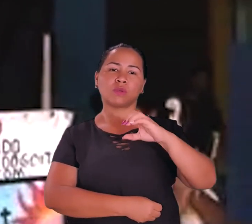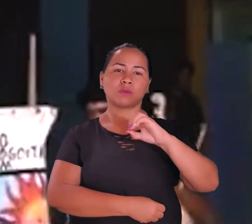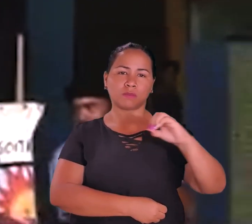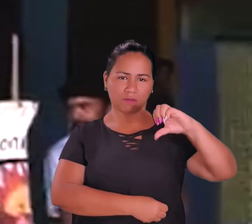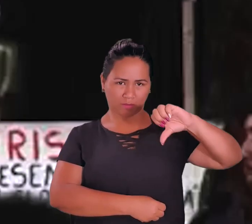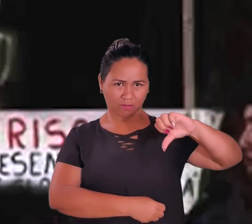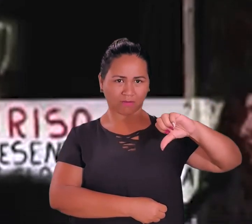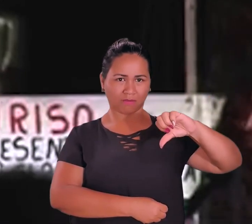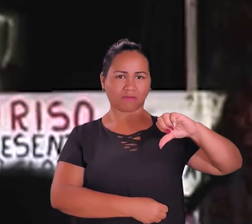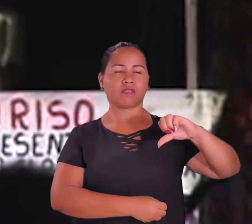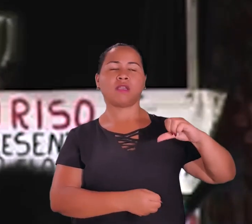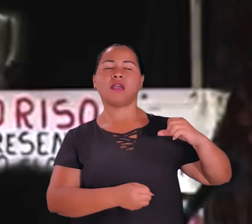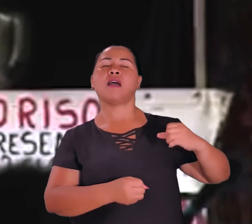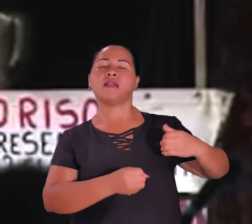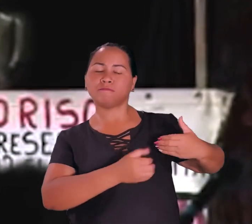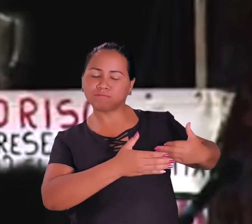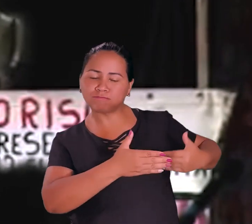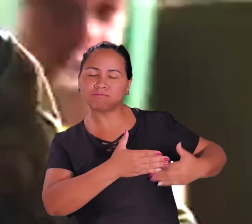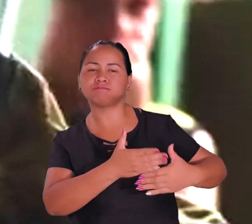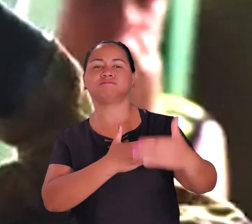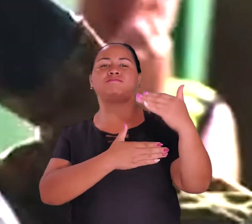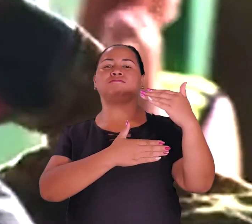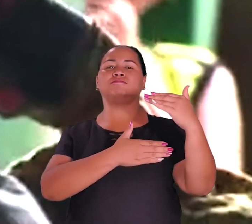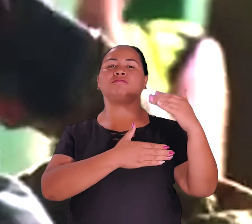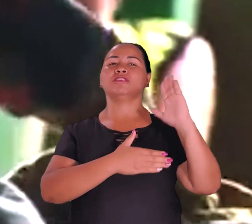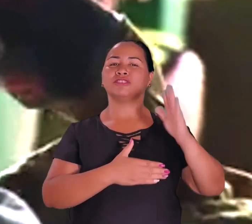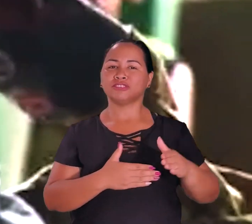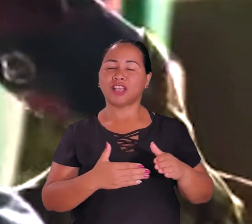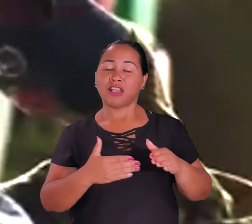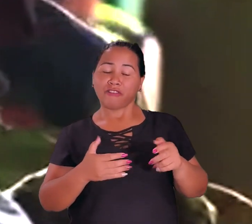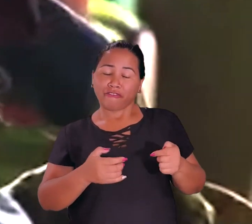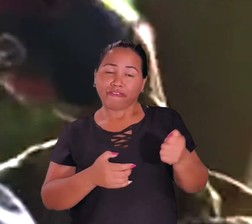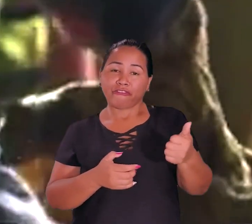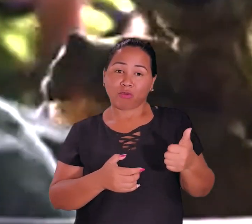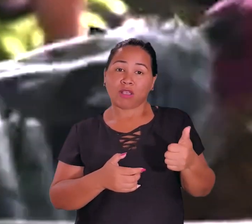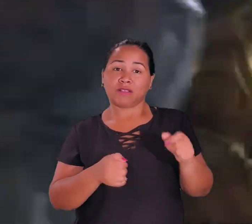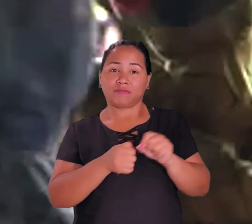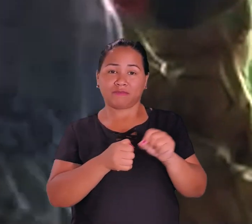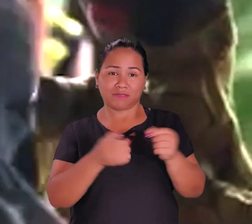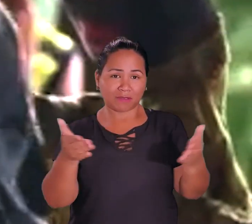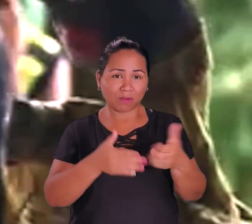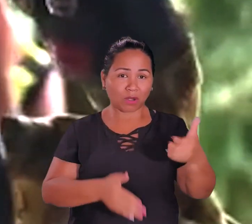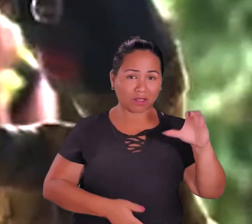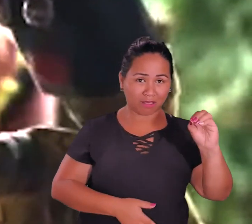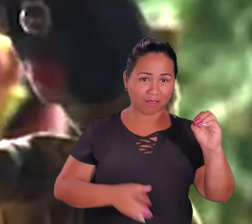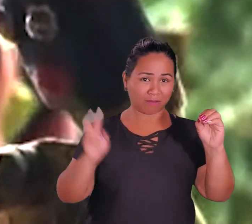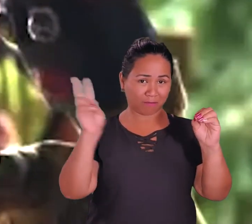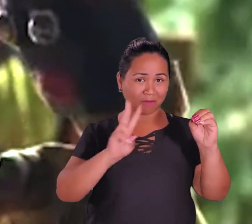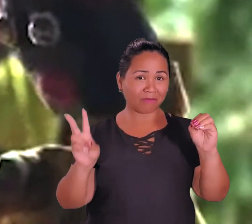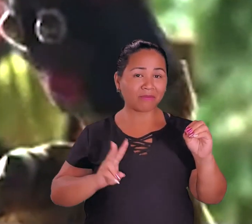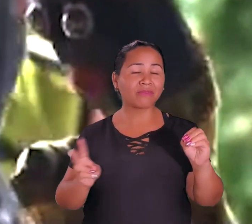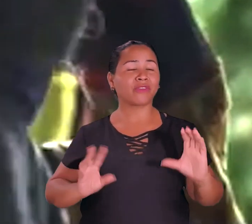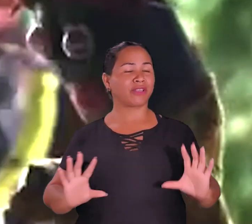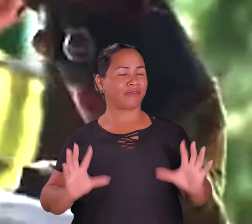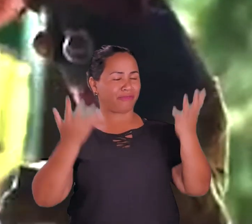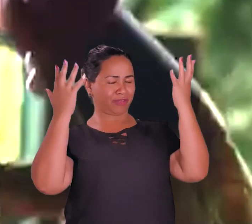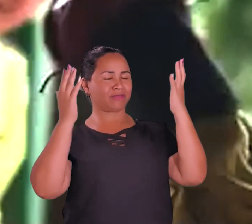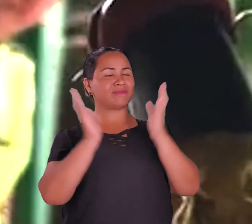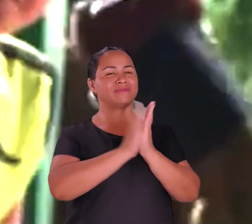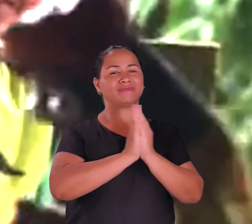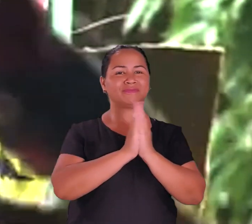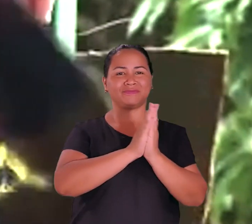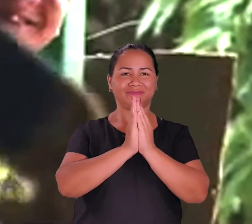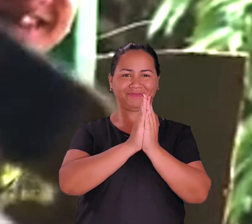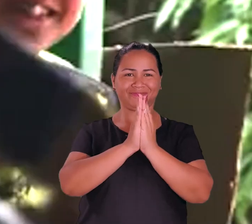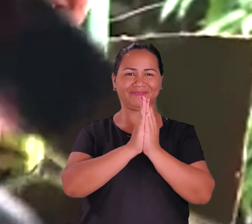aí a gente vem realizando. Até estamos prestes a realizar agora nossa 10ª edição no próximo ano. Então é